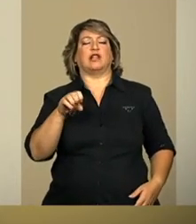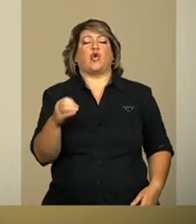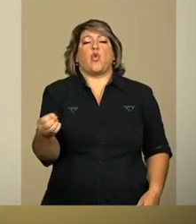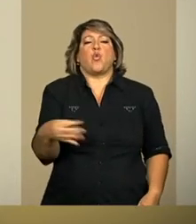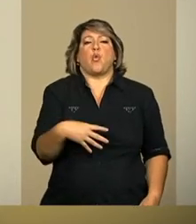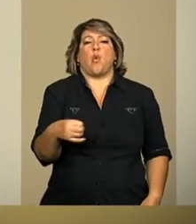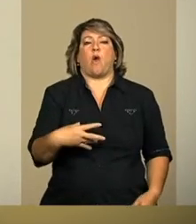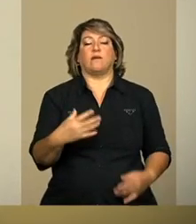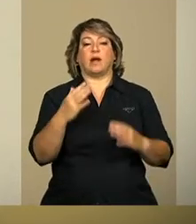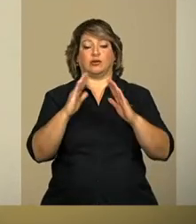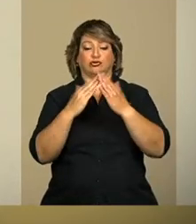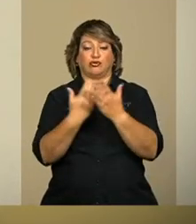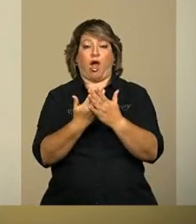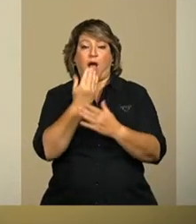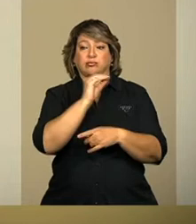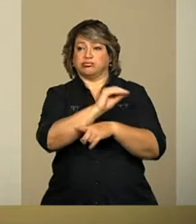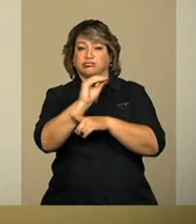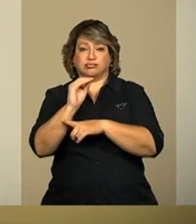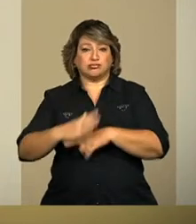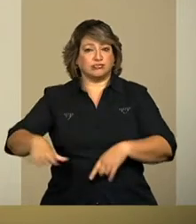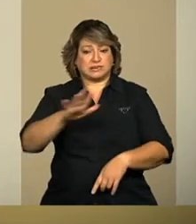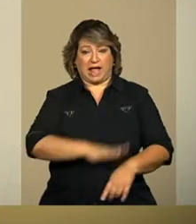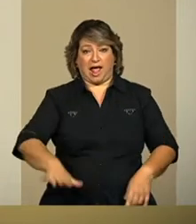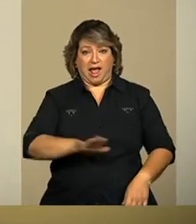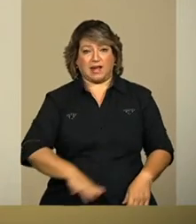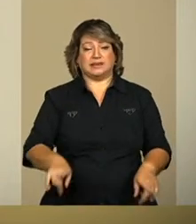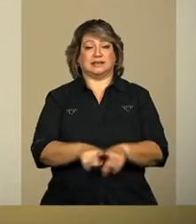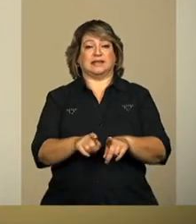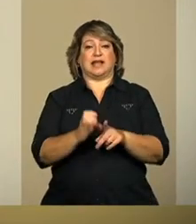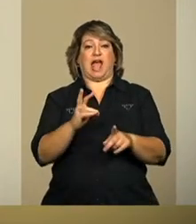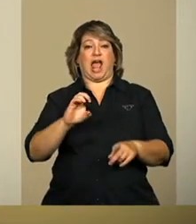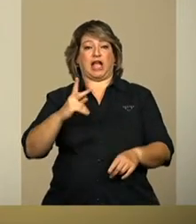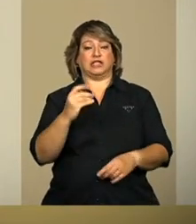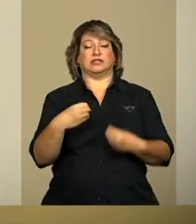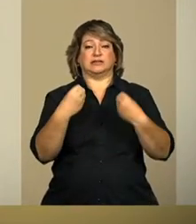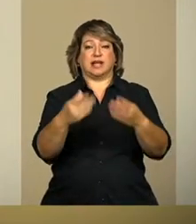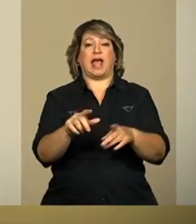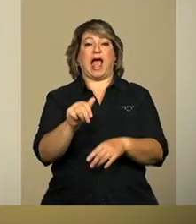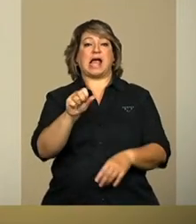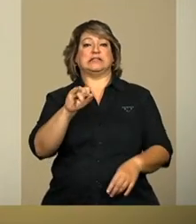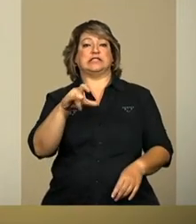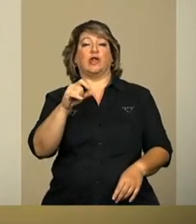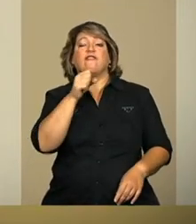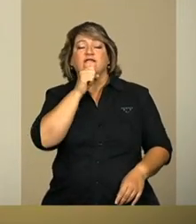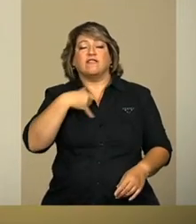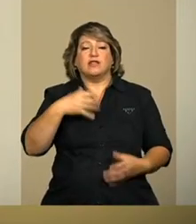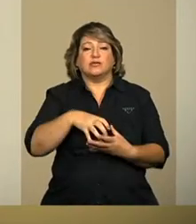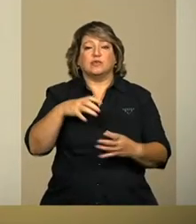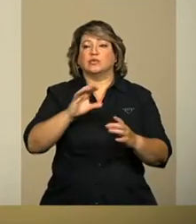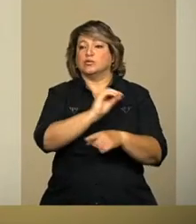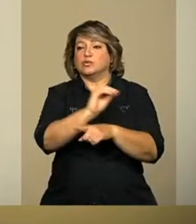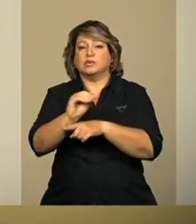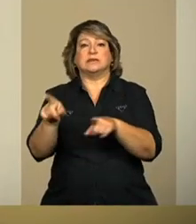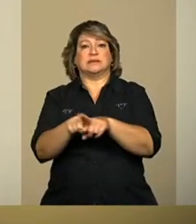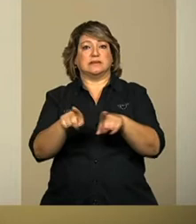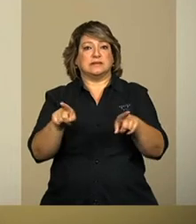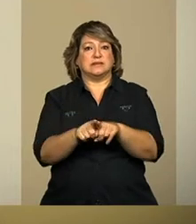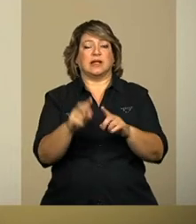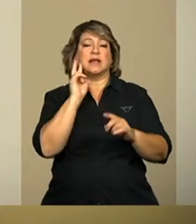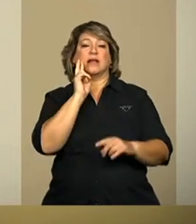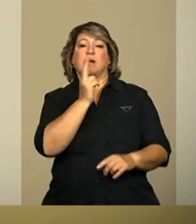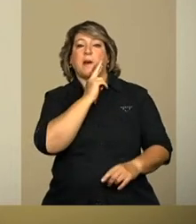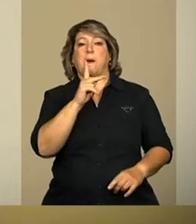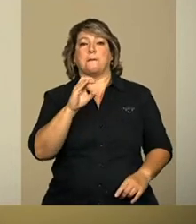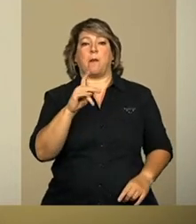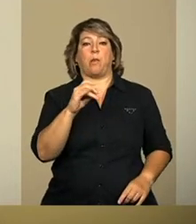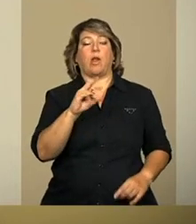escolar das Crianças fornecemos alimentos para creches para asilos para restaurantes populares e também abastecemos